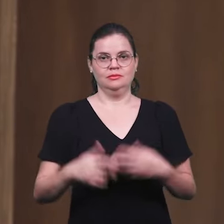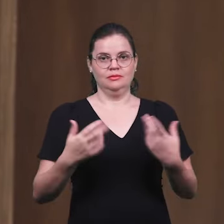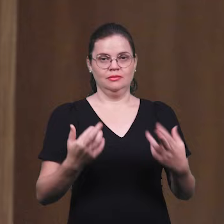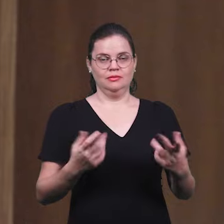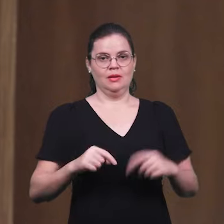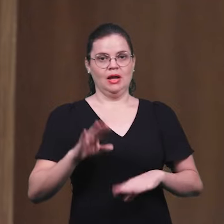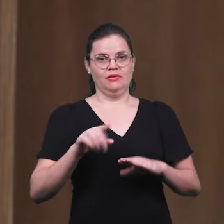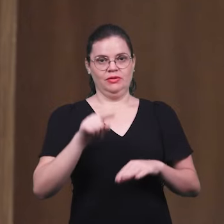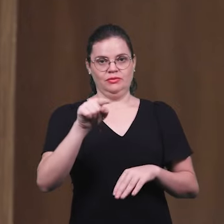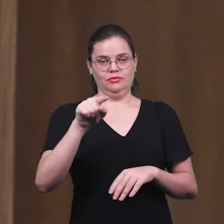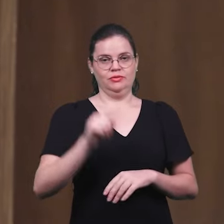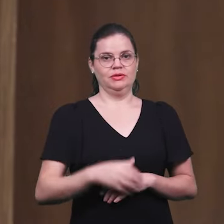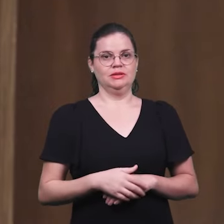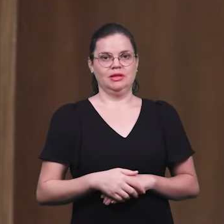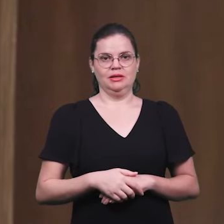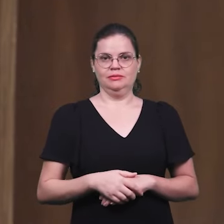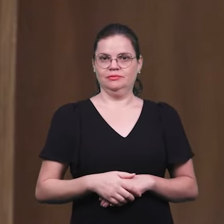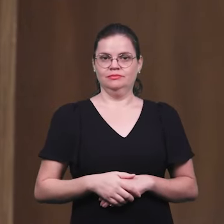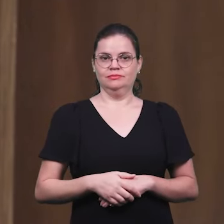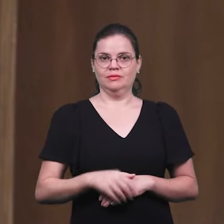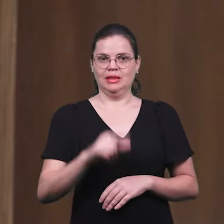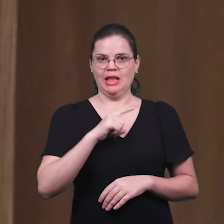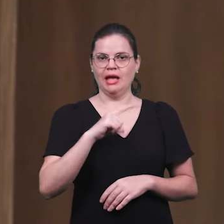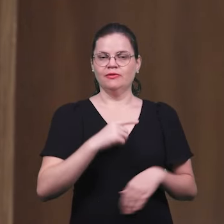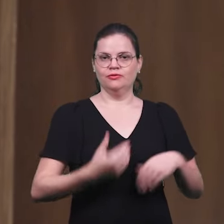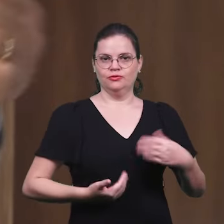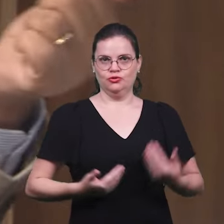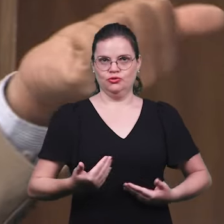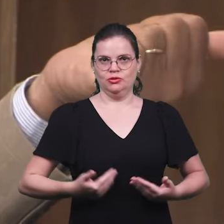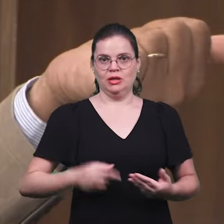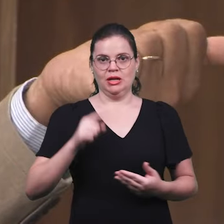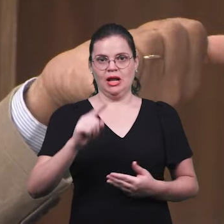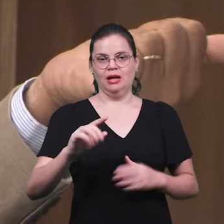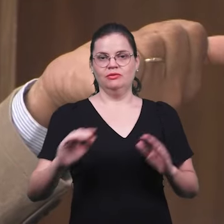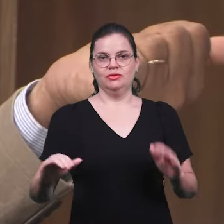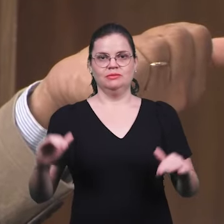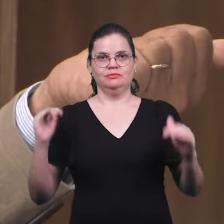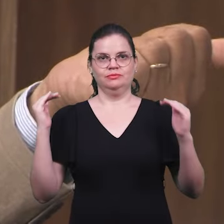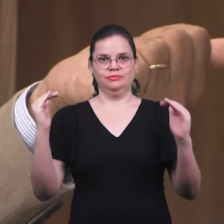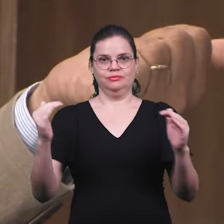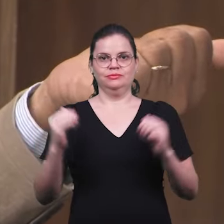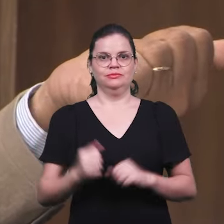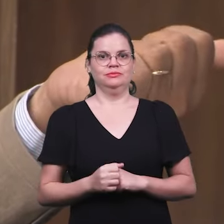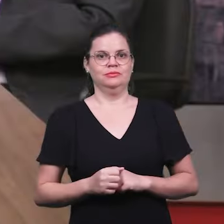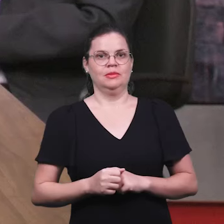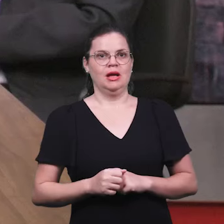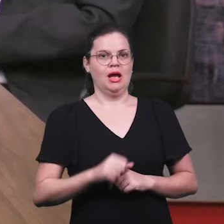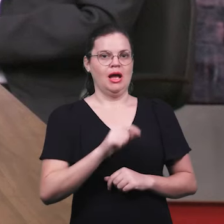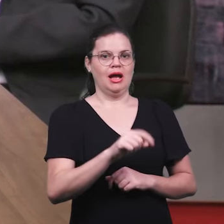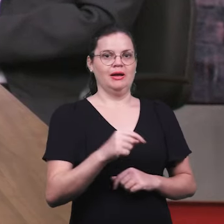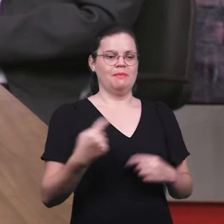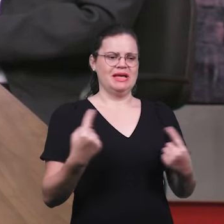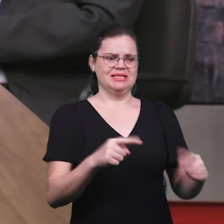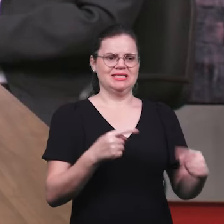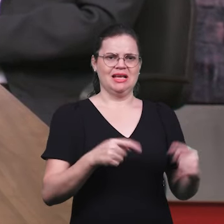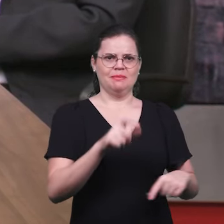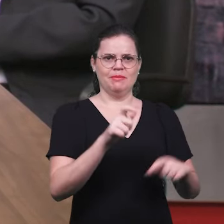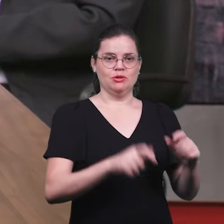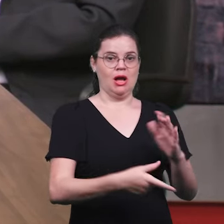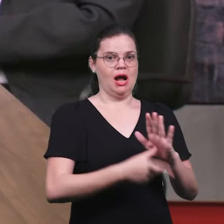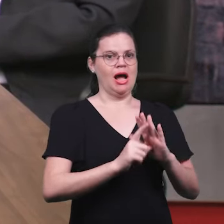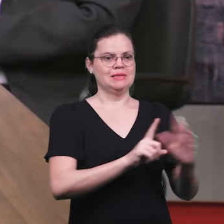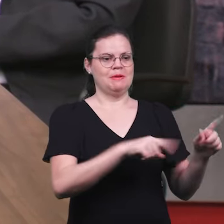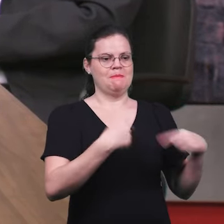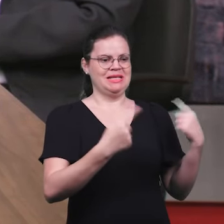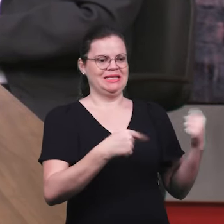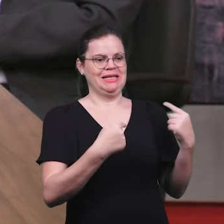funcionário, ele pega o poder, às vezes passa a perseguir quem perseguia antes, né? Rapaz, nós temos pessoas que têm essa